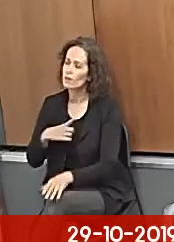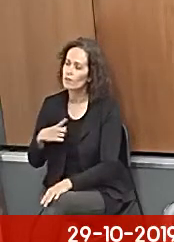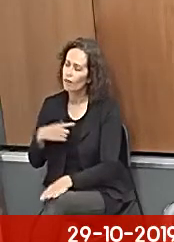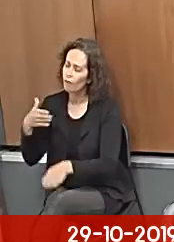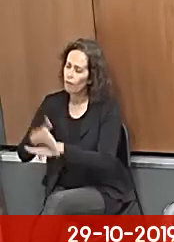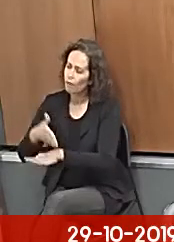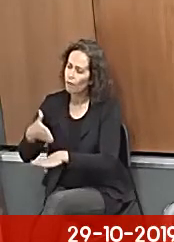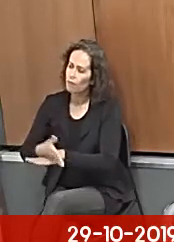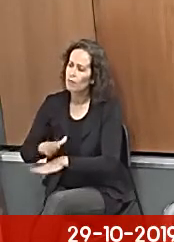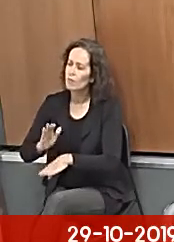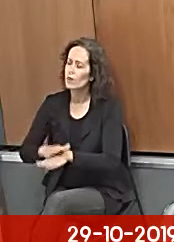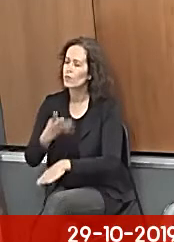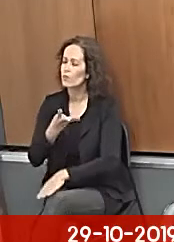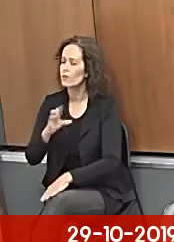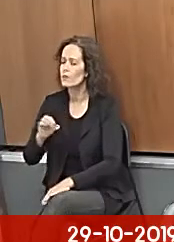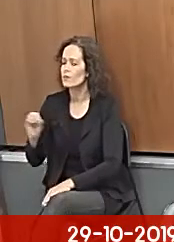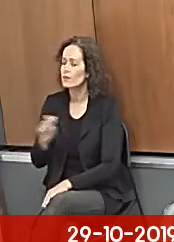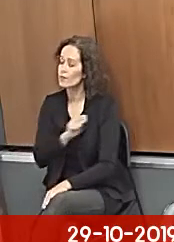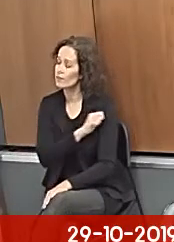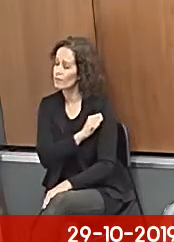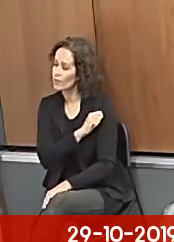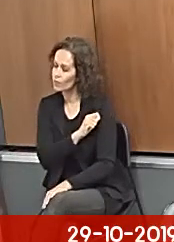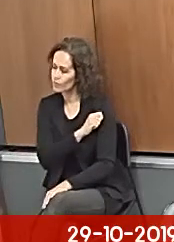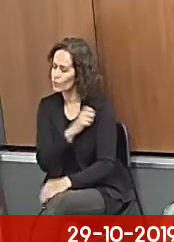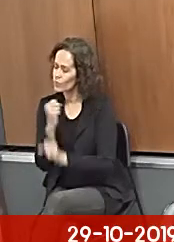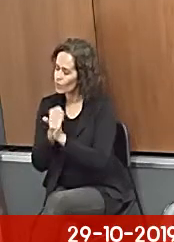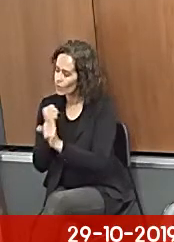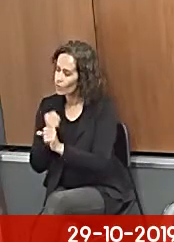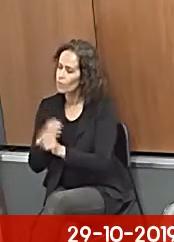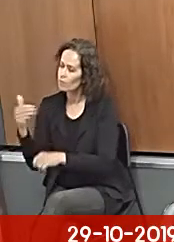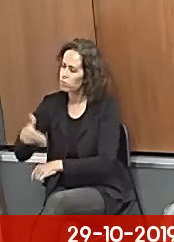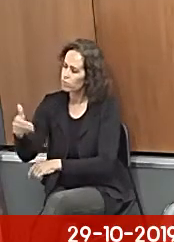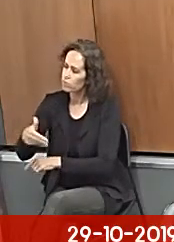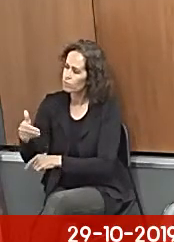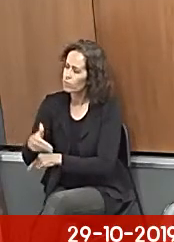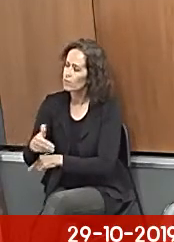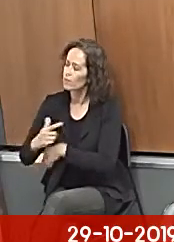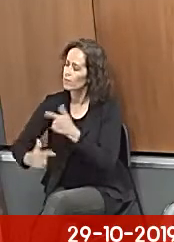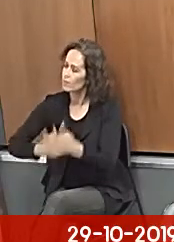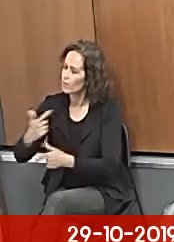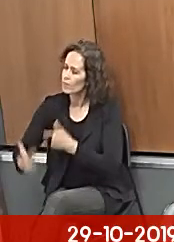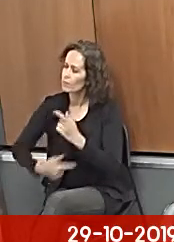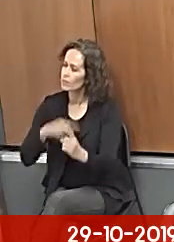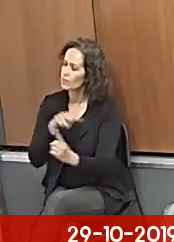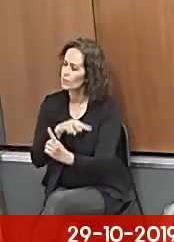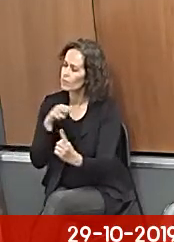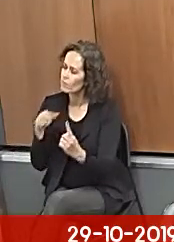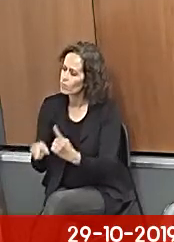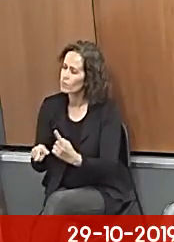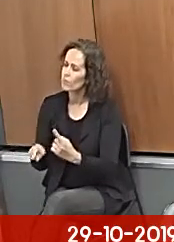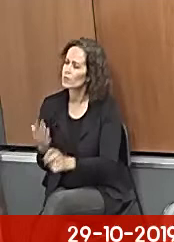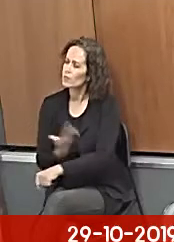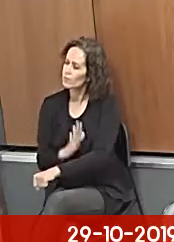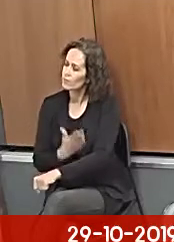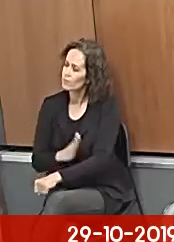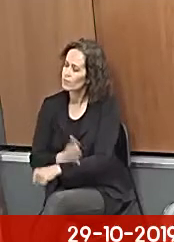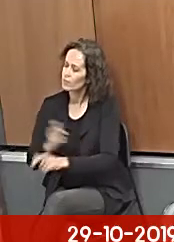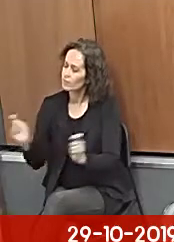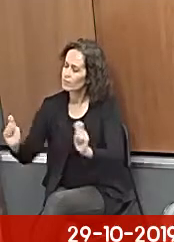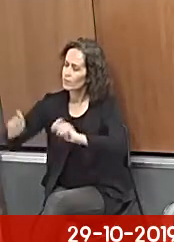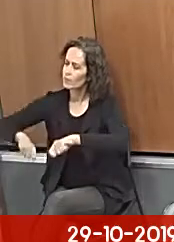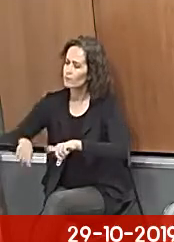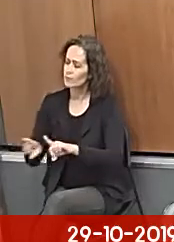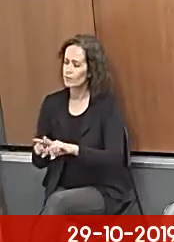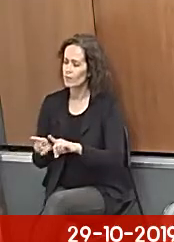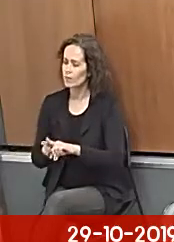ano, né, dentro da cota. E a gente trabalha muito na perspectiva da formação e capacitação também. Todas as